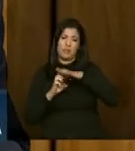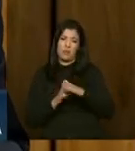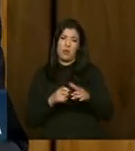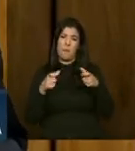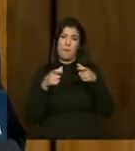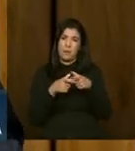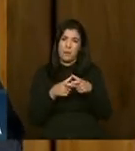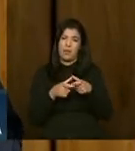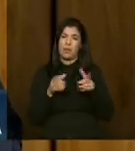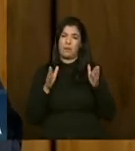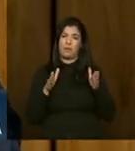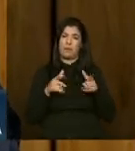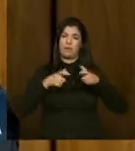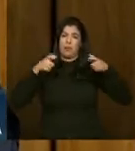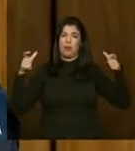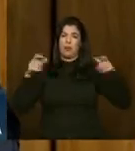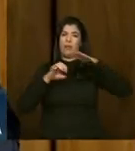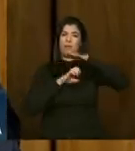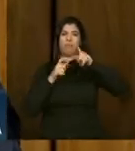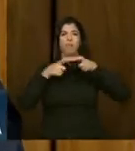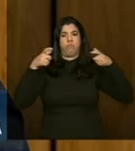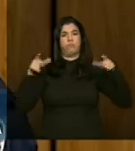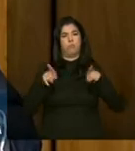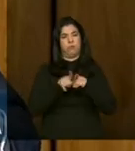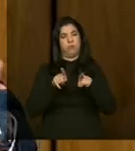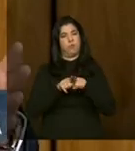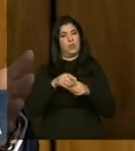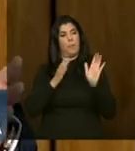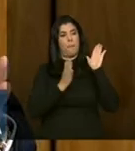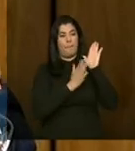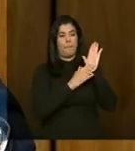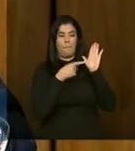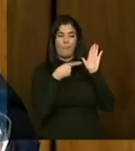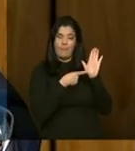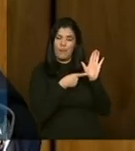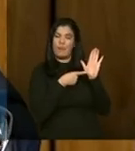grande porte. Então, essa é uma proposta bastante